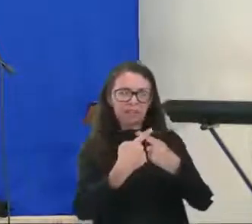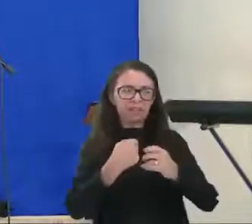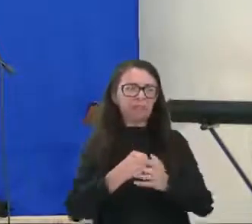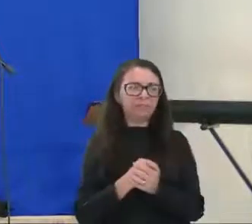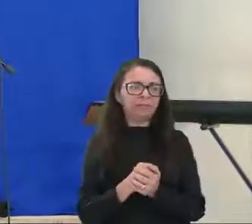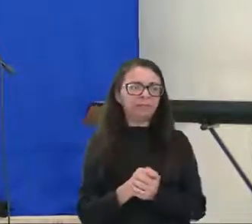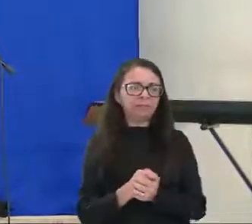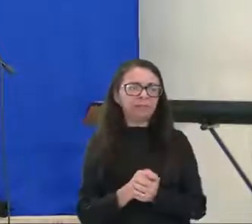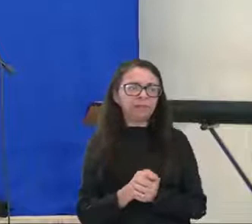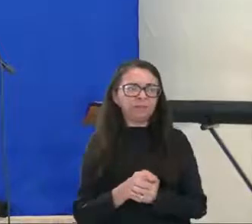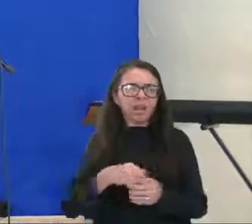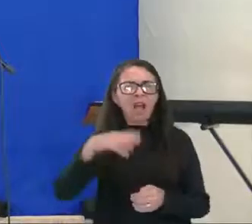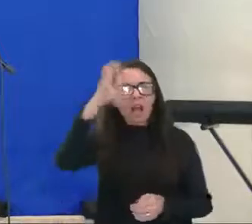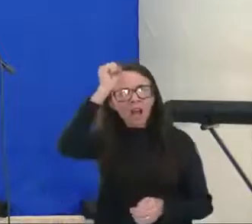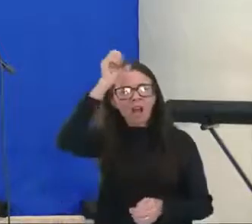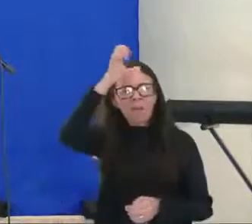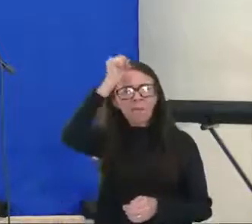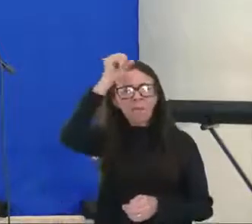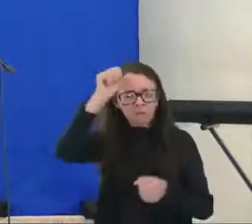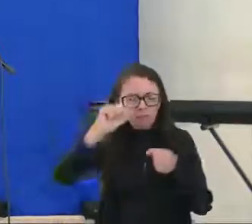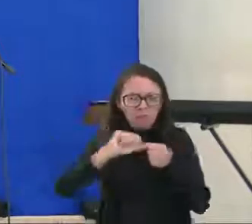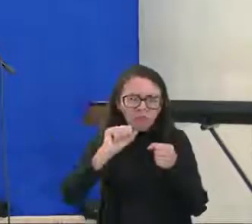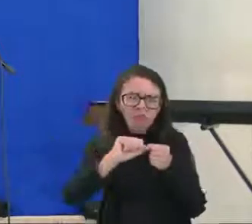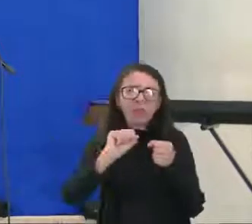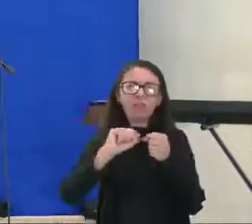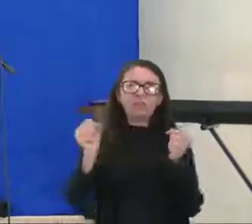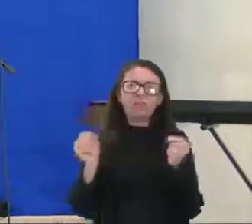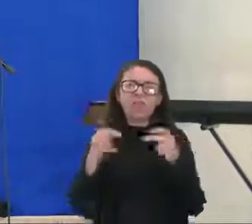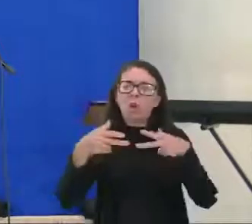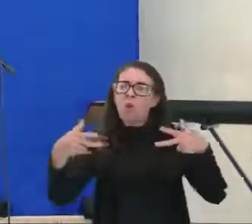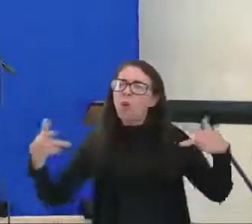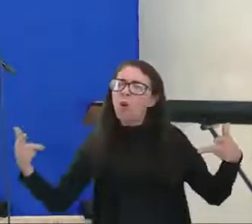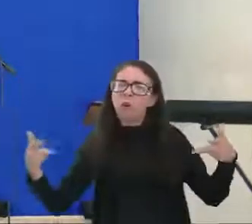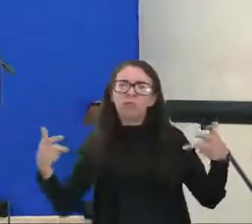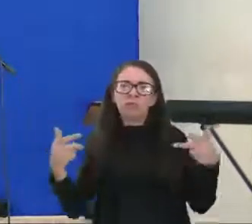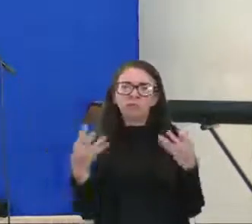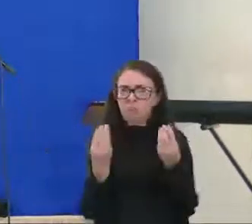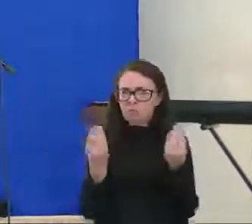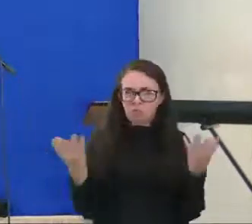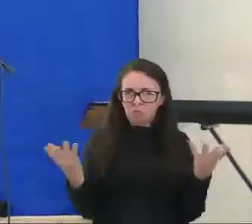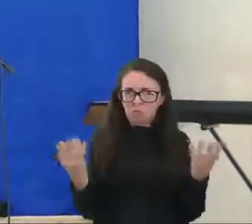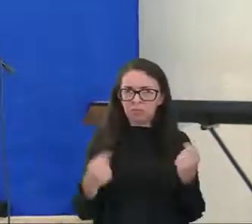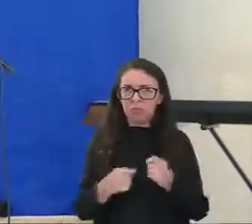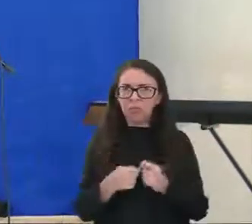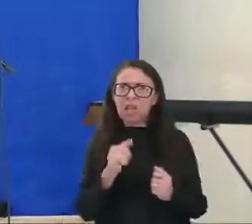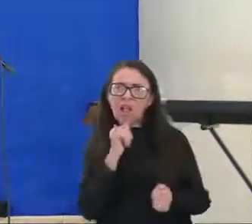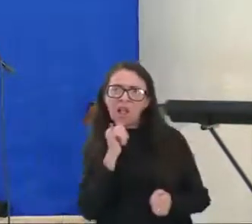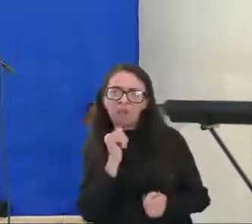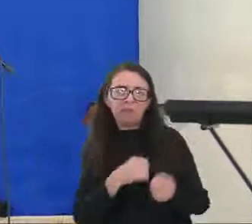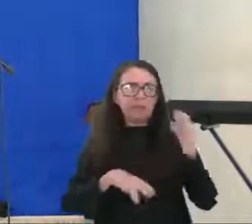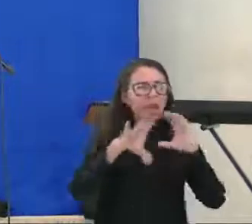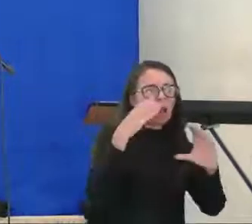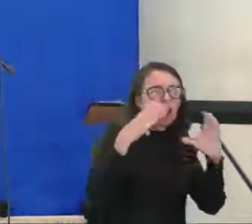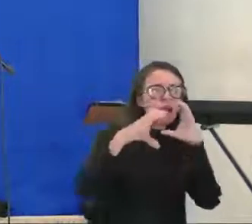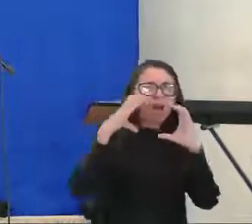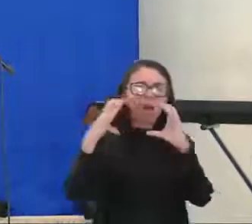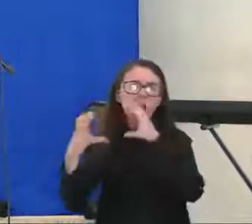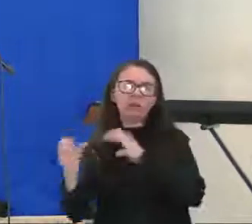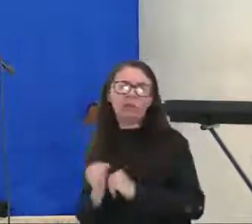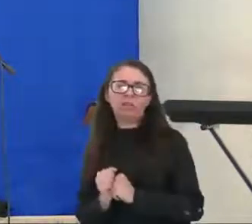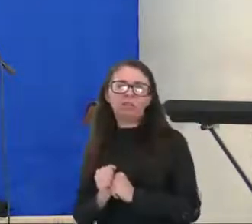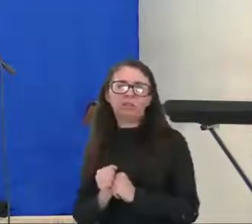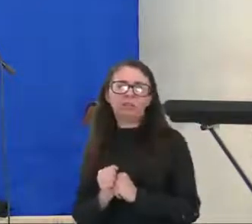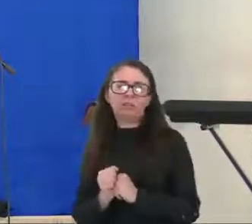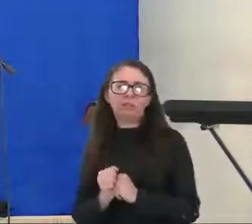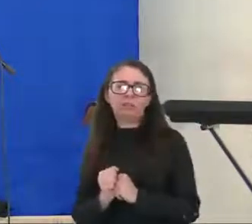coisa. Deus lhes dá alguma coisa, né? Algo como um ingrediente chamado administração,